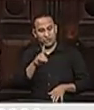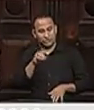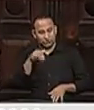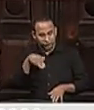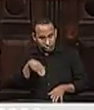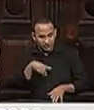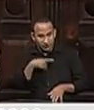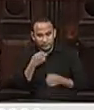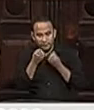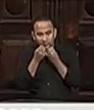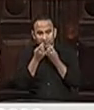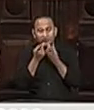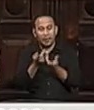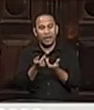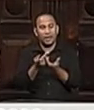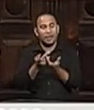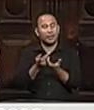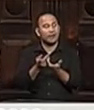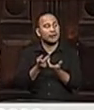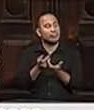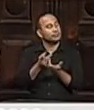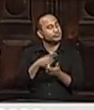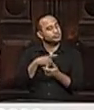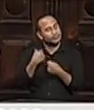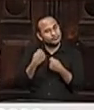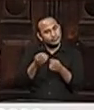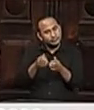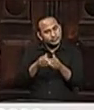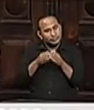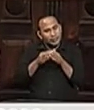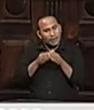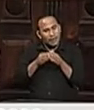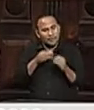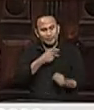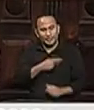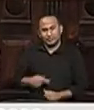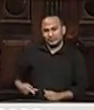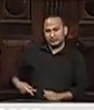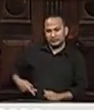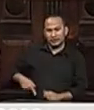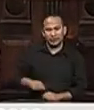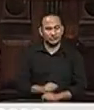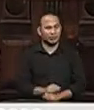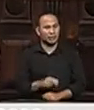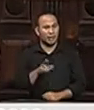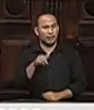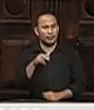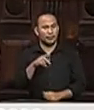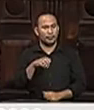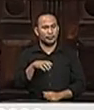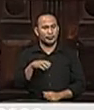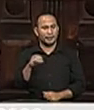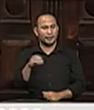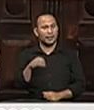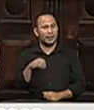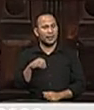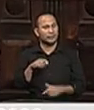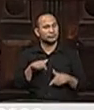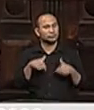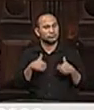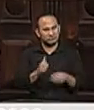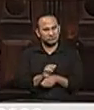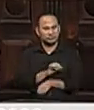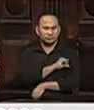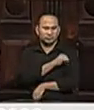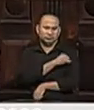dar declarações desse tipo, deveria ter solicitado ao presidente da República a intervenção federal no estado do Rio de Janeiro. Porque